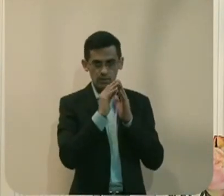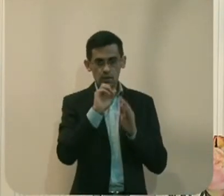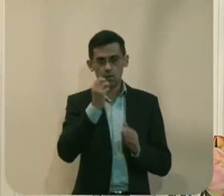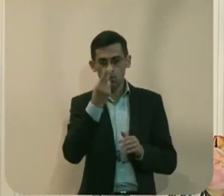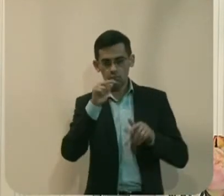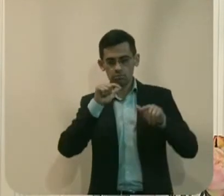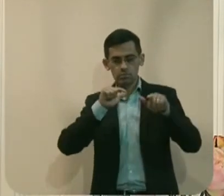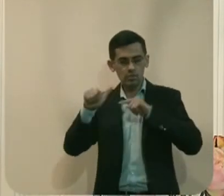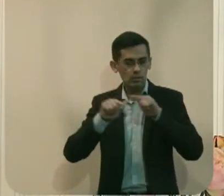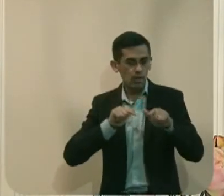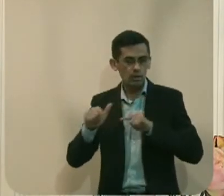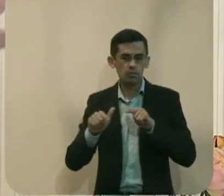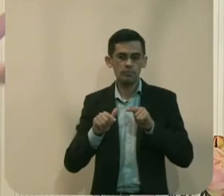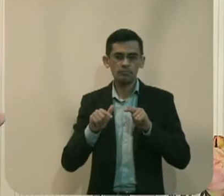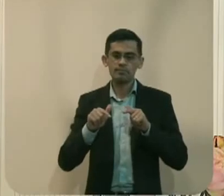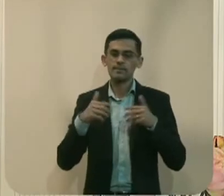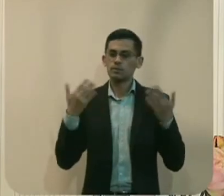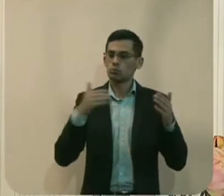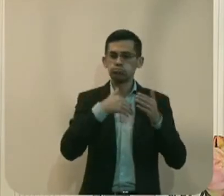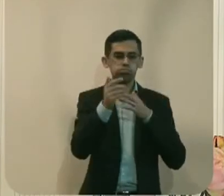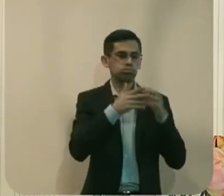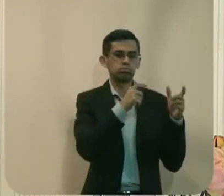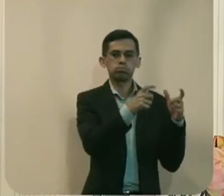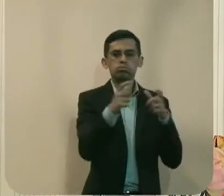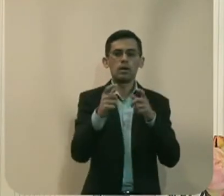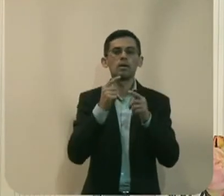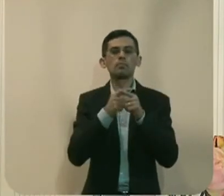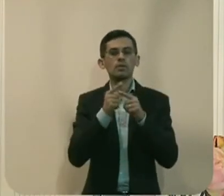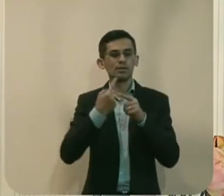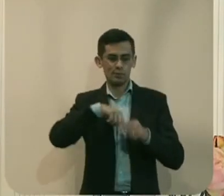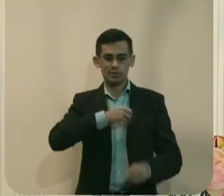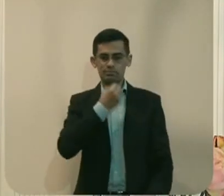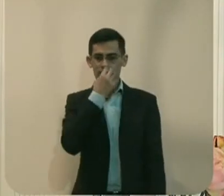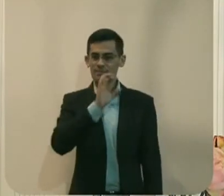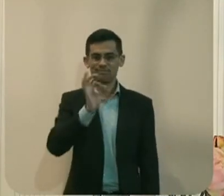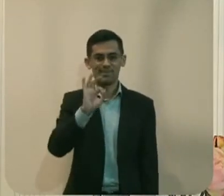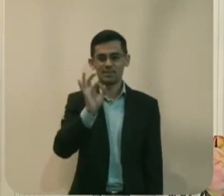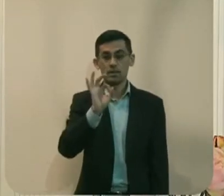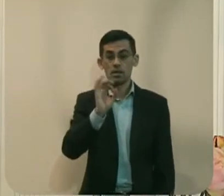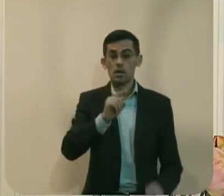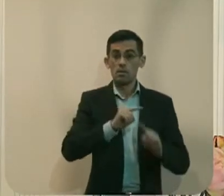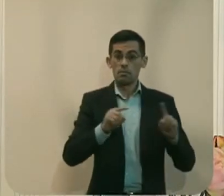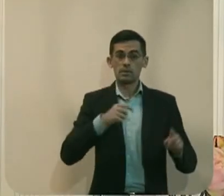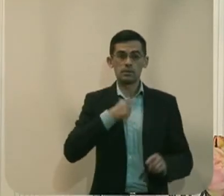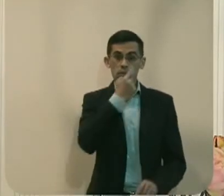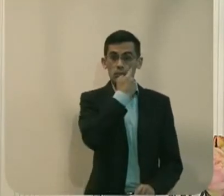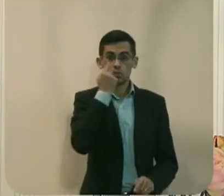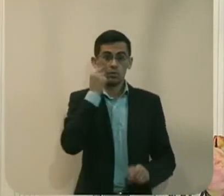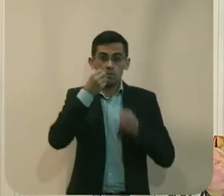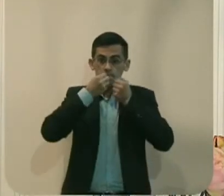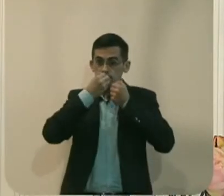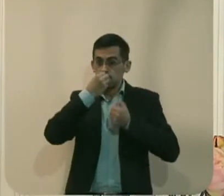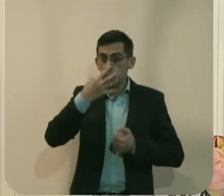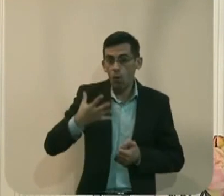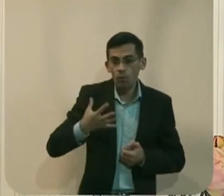lá no seu trabalho, enfim, em qualquer lugar, porque a gente não está bem. Mas se eu tiver bons olhos, eu vou poder perceber o